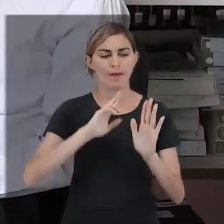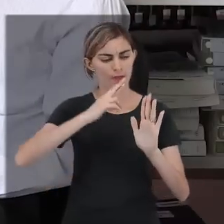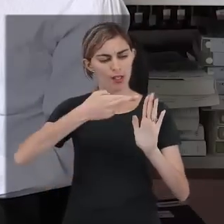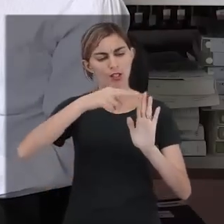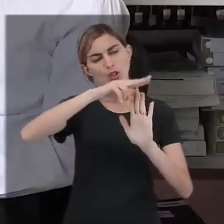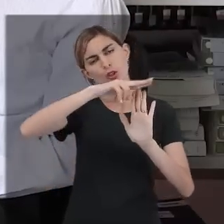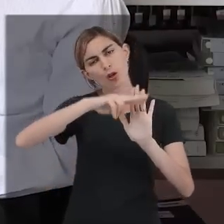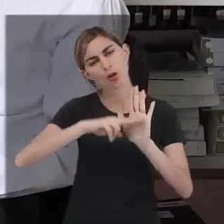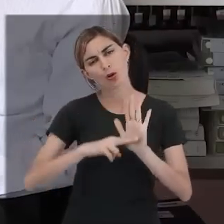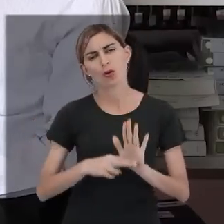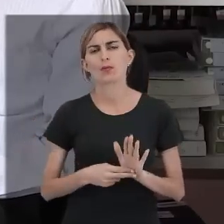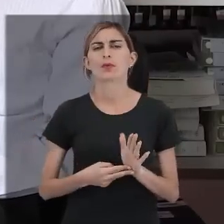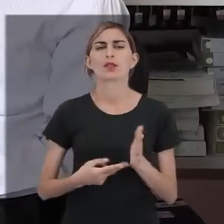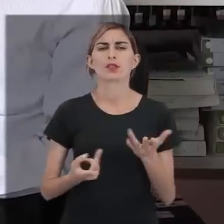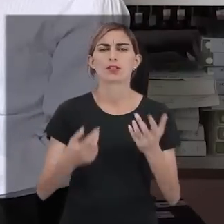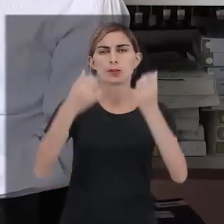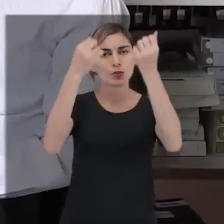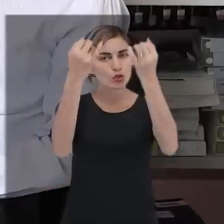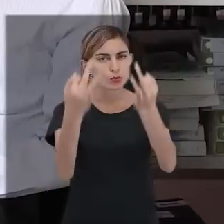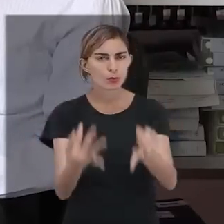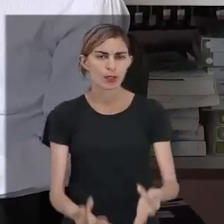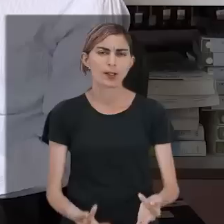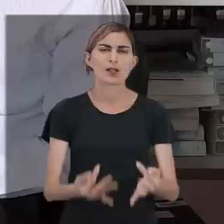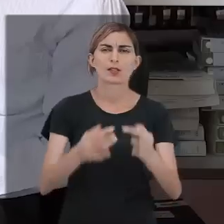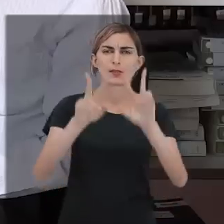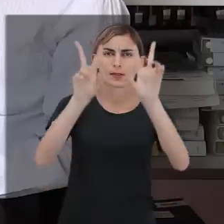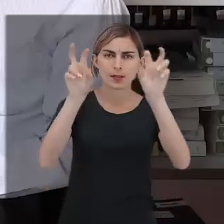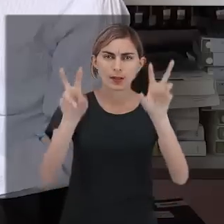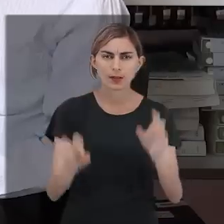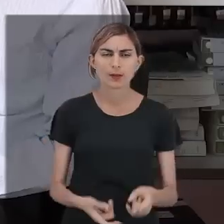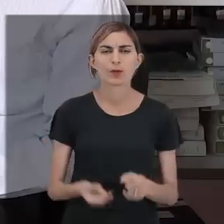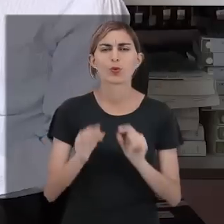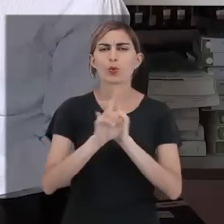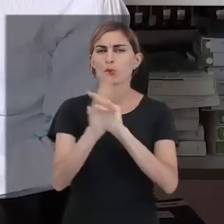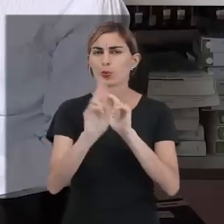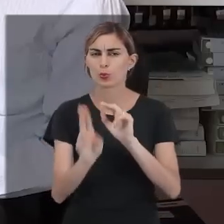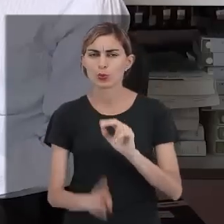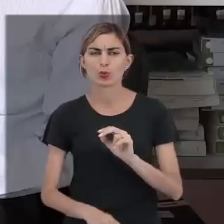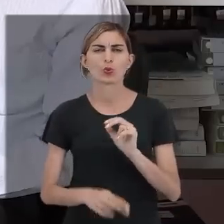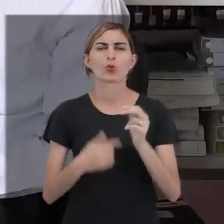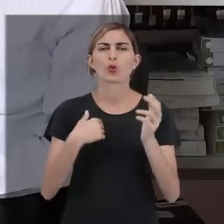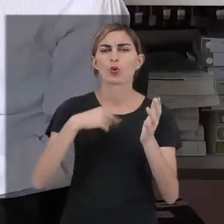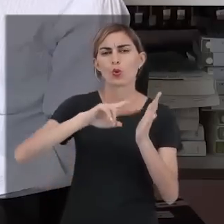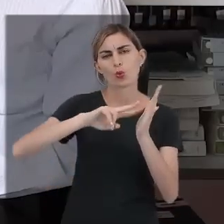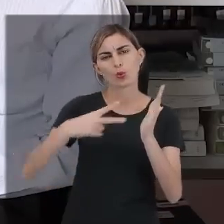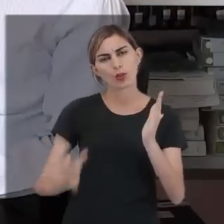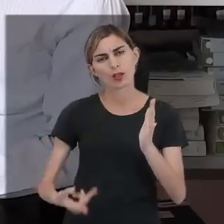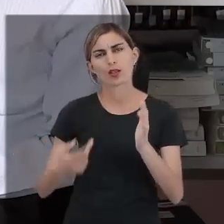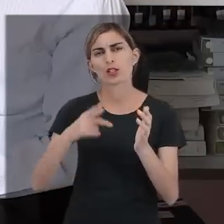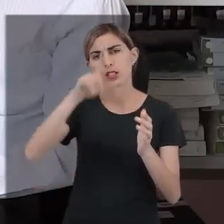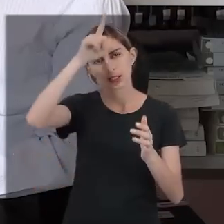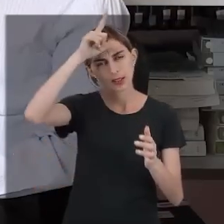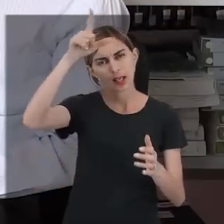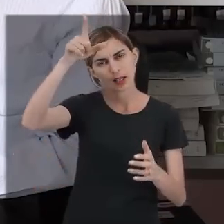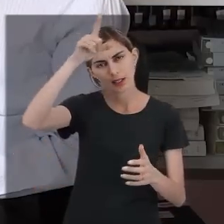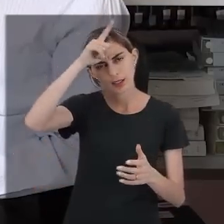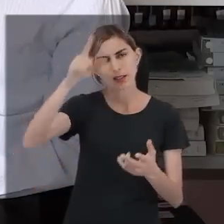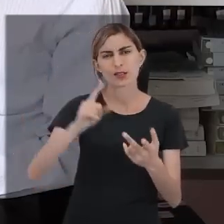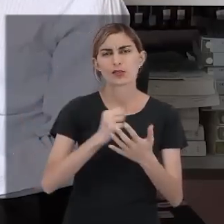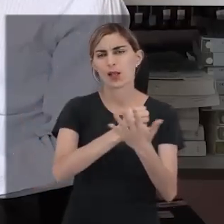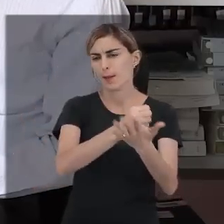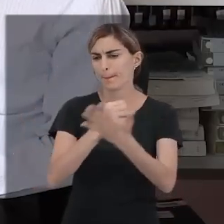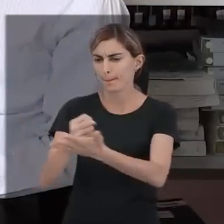normativas, a explicação dos termos e definições, o contexto da organização, a parte de liderança,